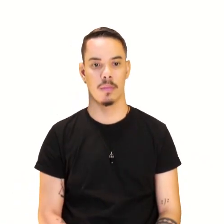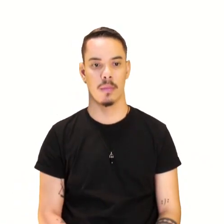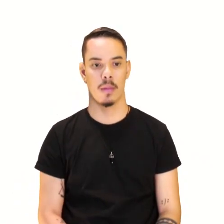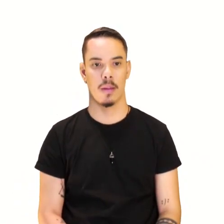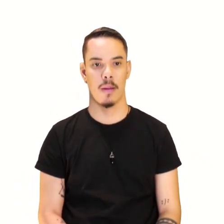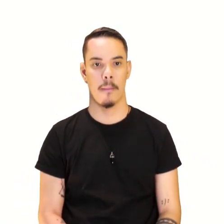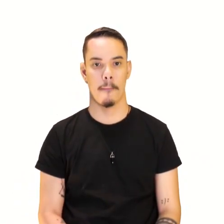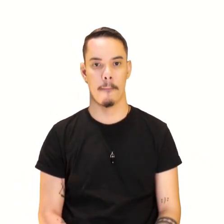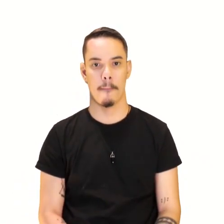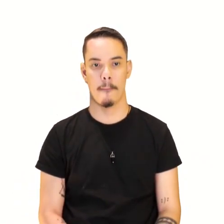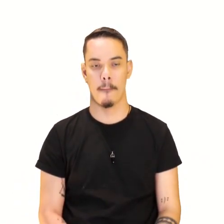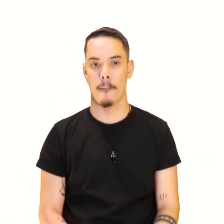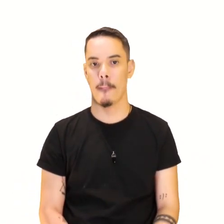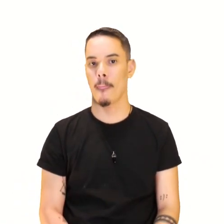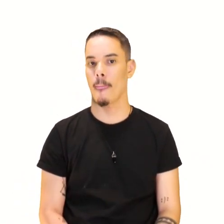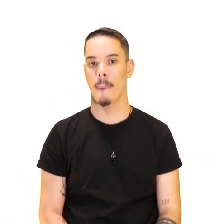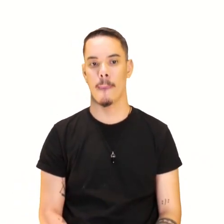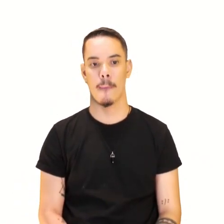funcionários